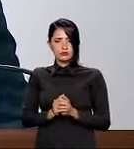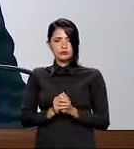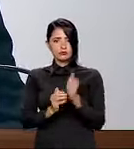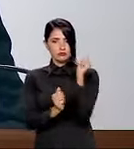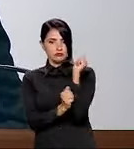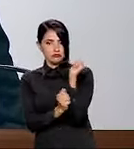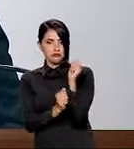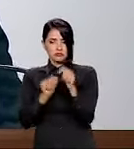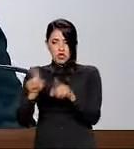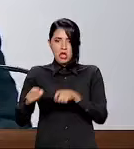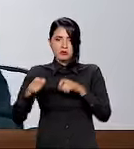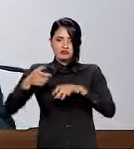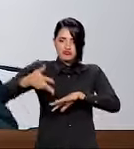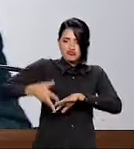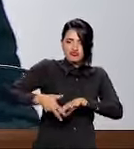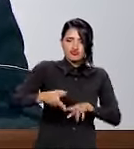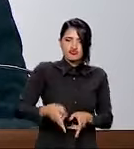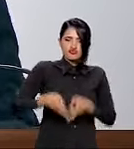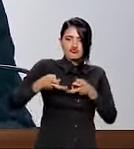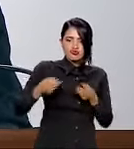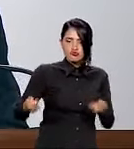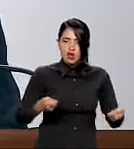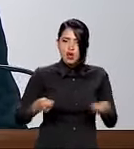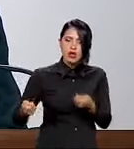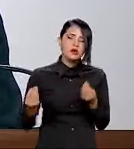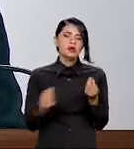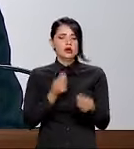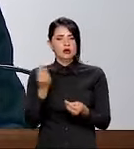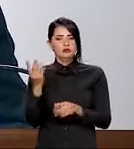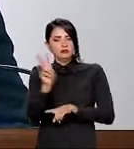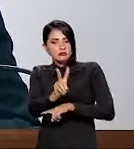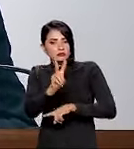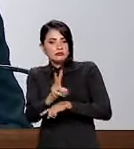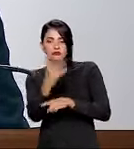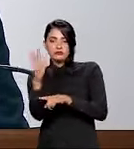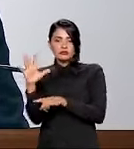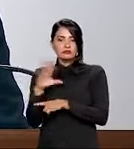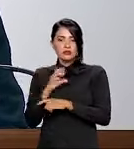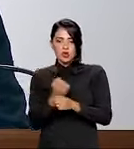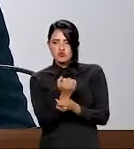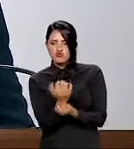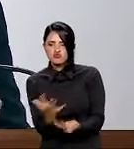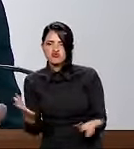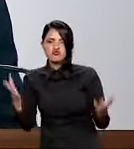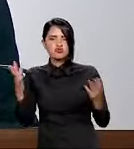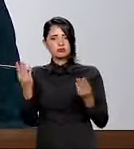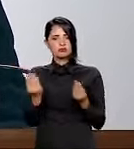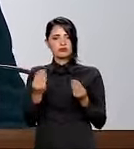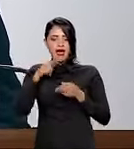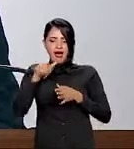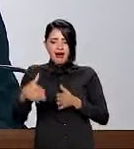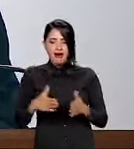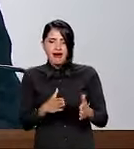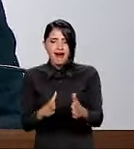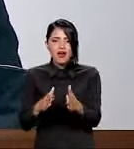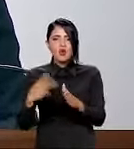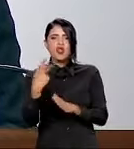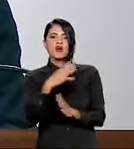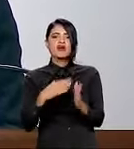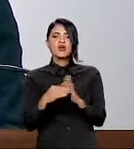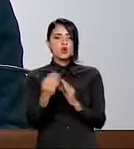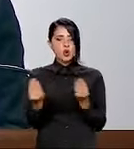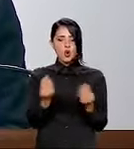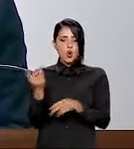os garimpeiros? Como é que é tratada a preservação ambiental, as queimadas, as águas da Amazônia?